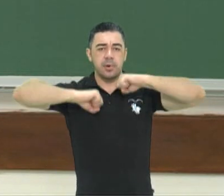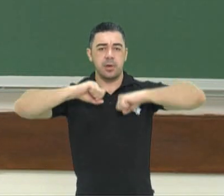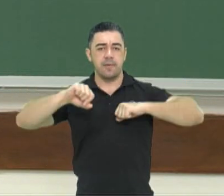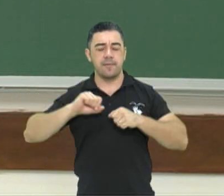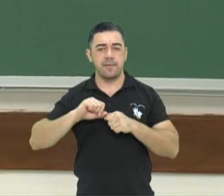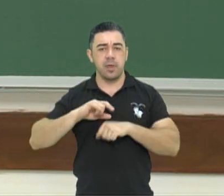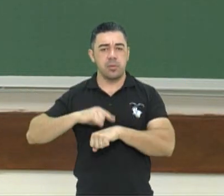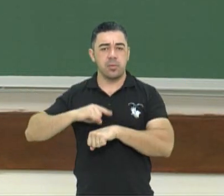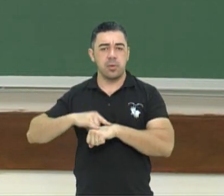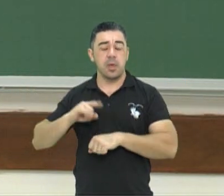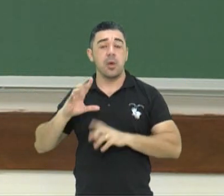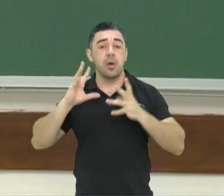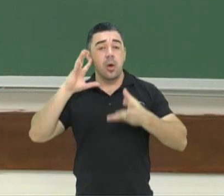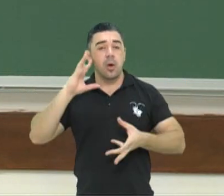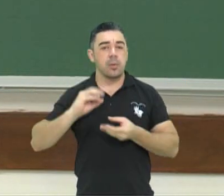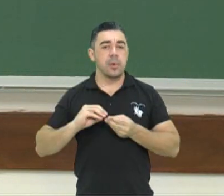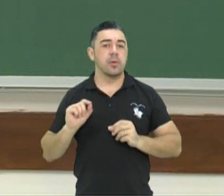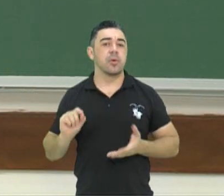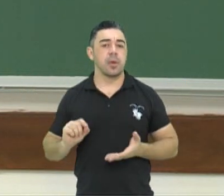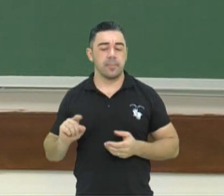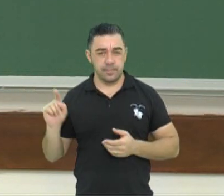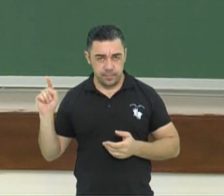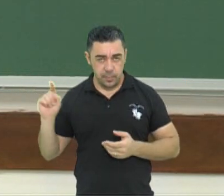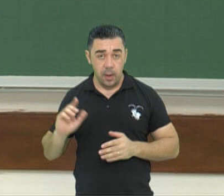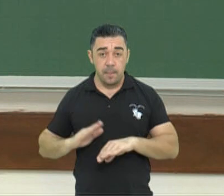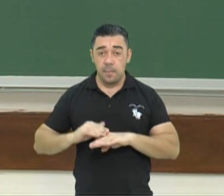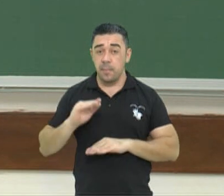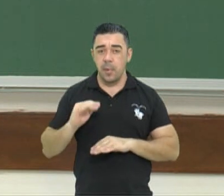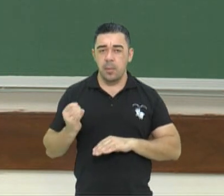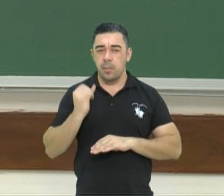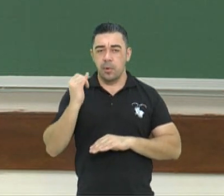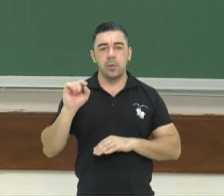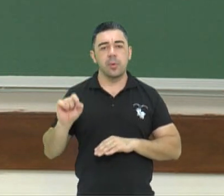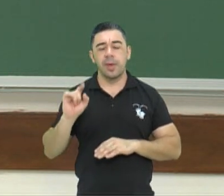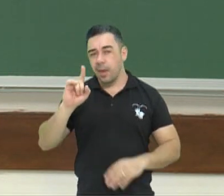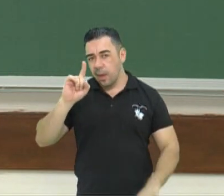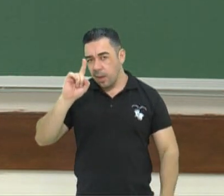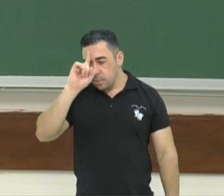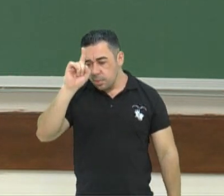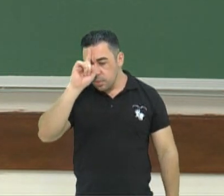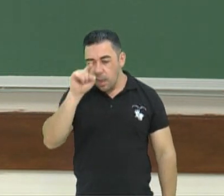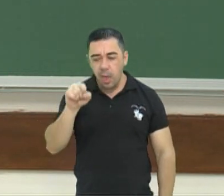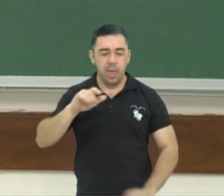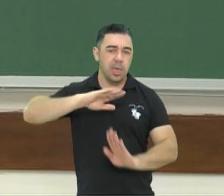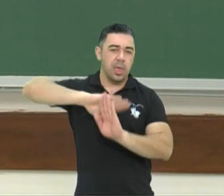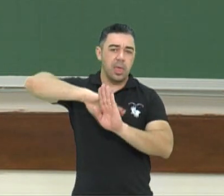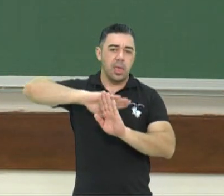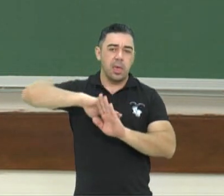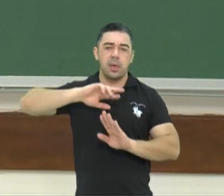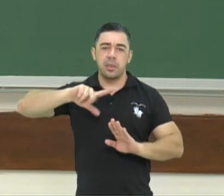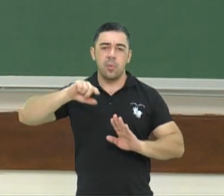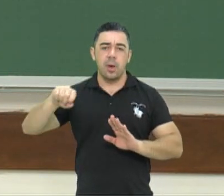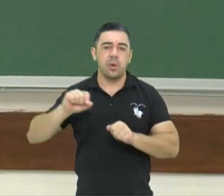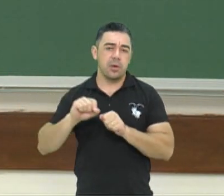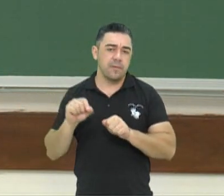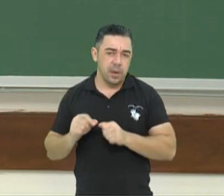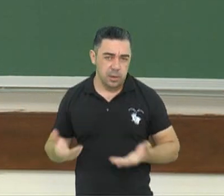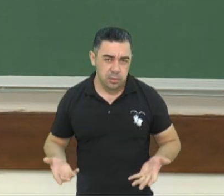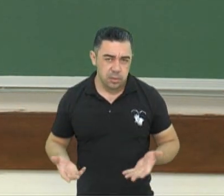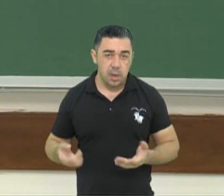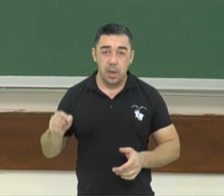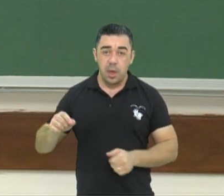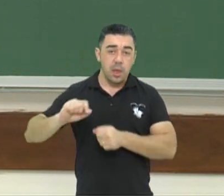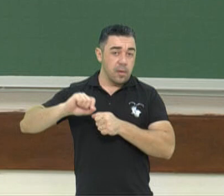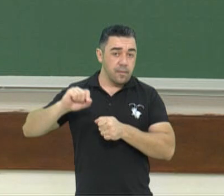ele dá a entender para nós o seguinte, que mais importante é a ideia do que propriamente a construção. Ou seja, foi feita